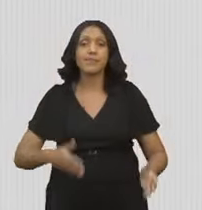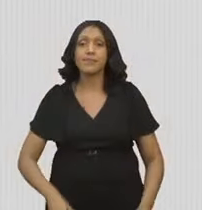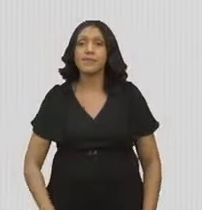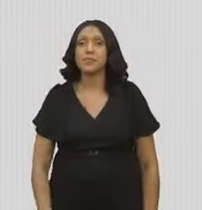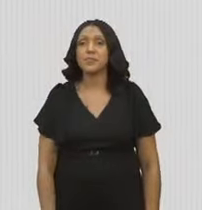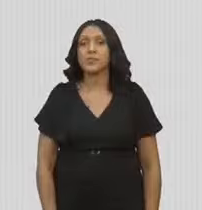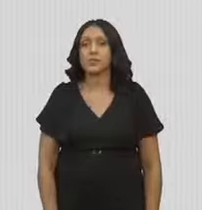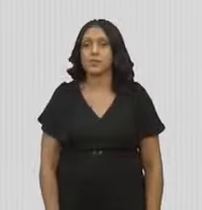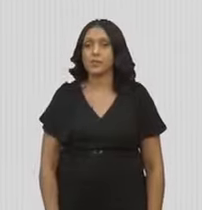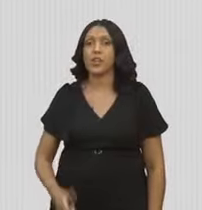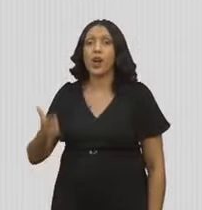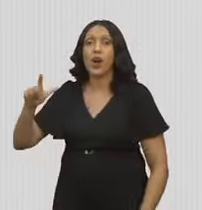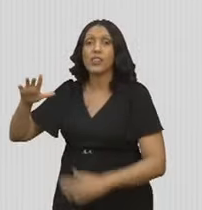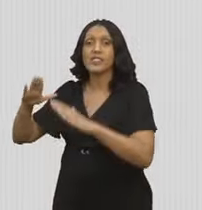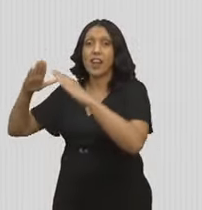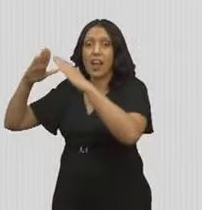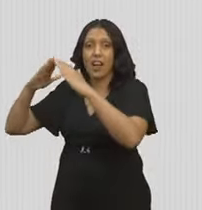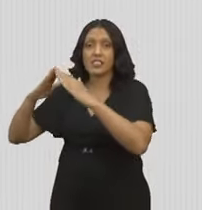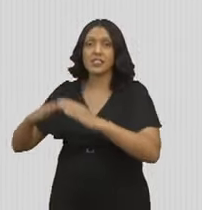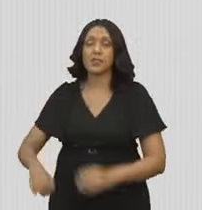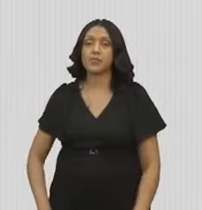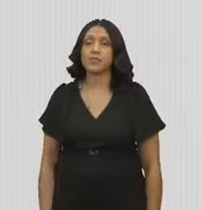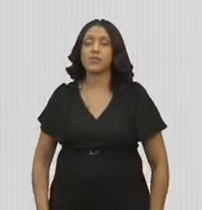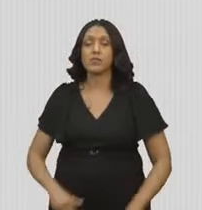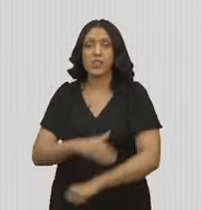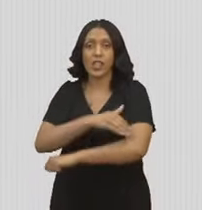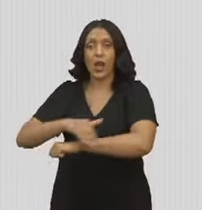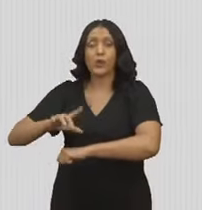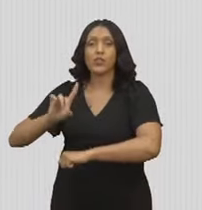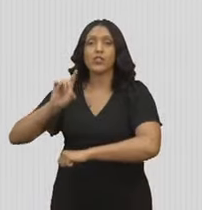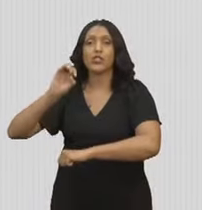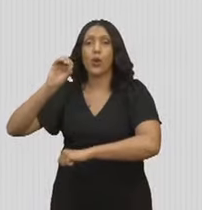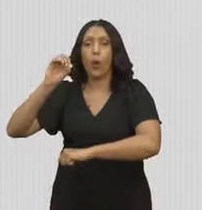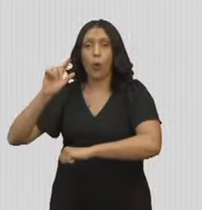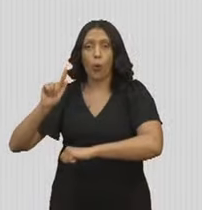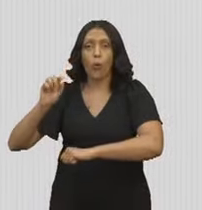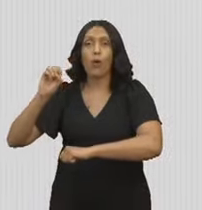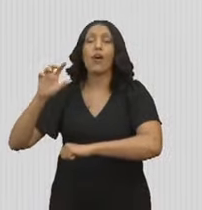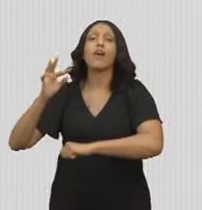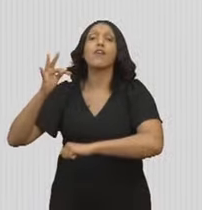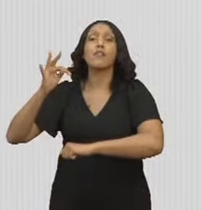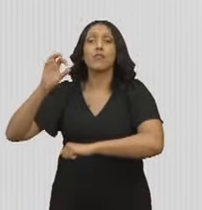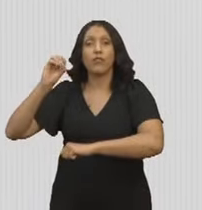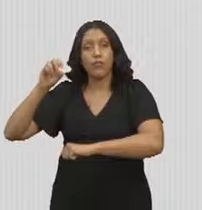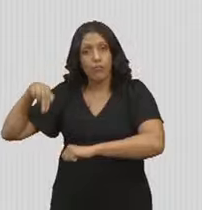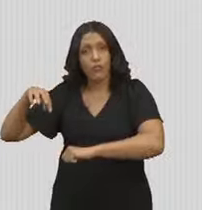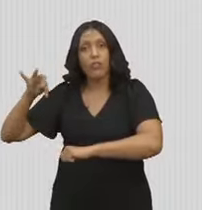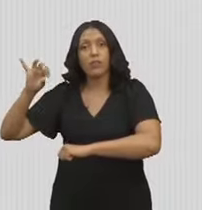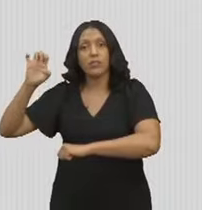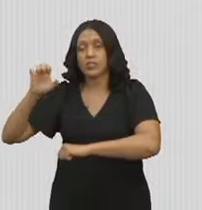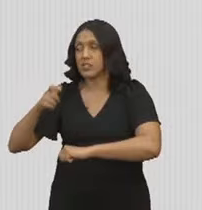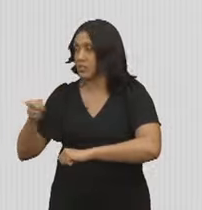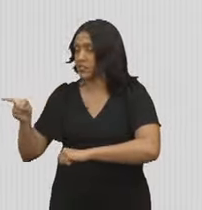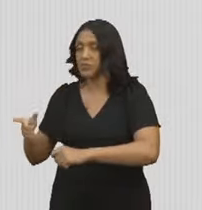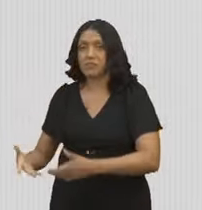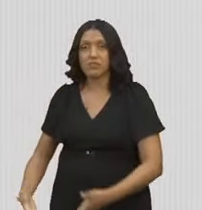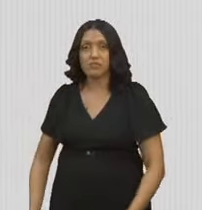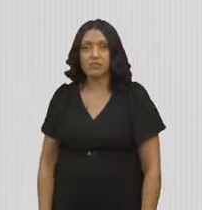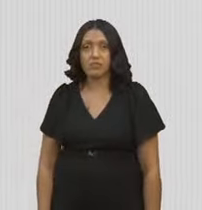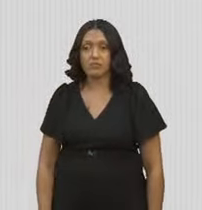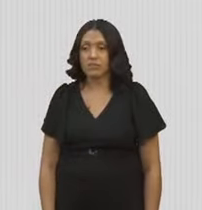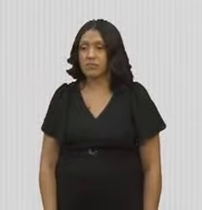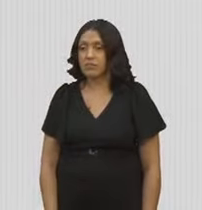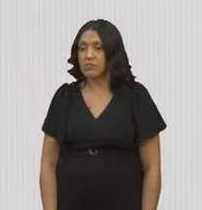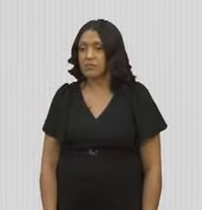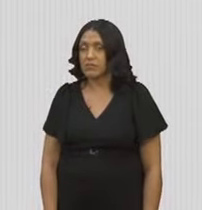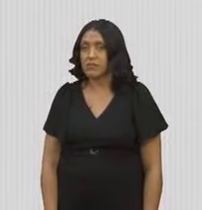aqui na Diogo Fontes. Mais uma vez uma rachadura com as marcações da Defesa Civil rompidas, o que significa que o muro ainda está andando, que a rachadura está se abrindo,